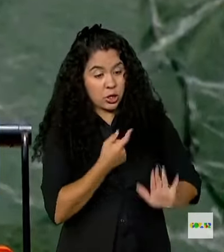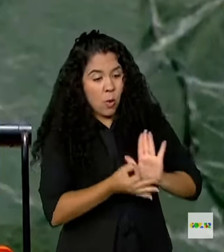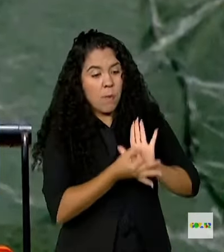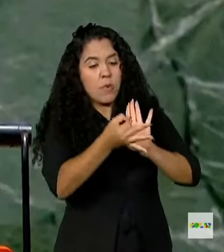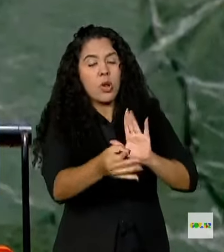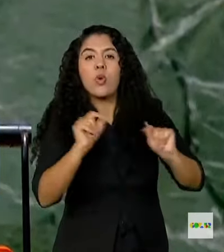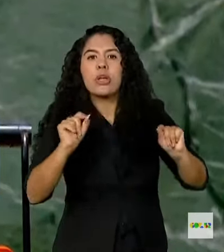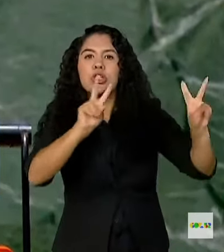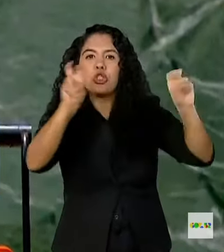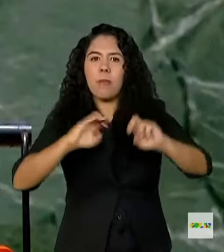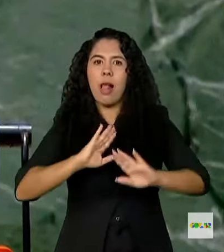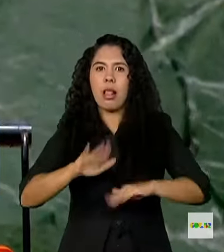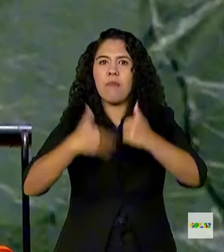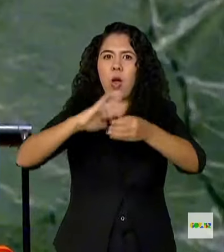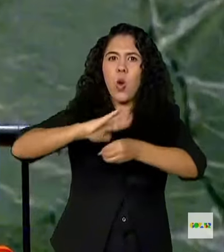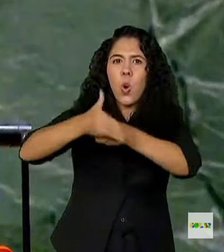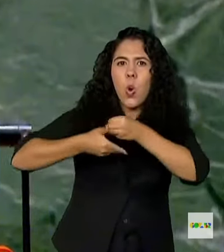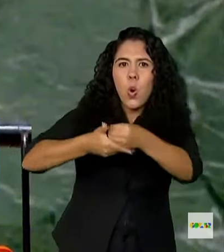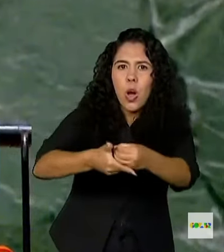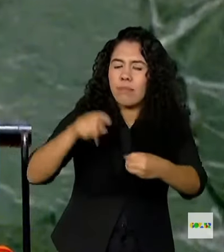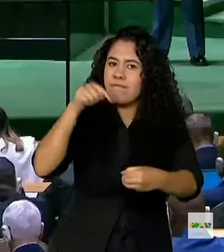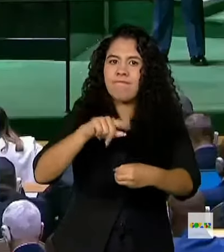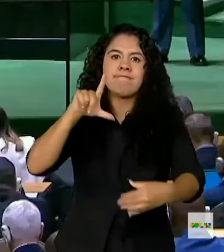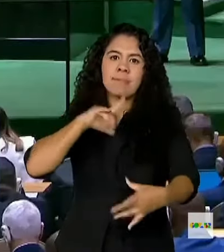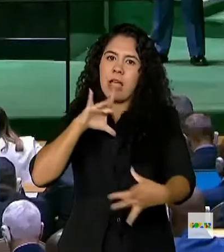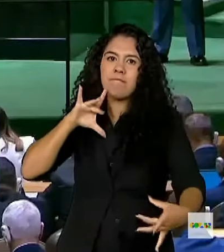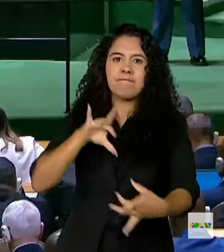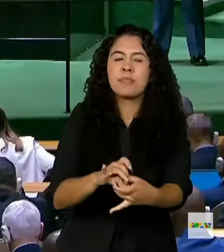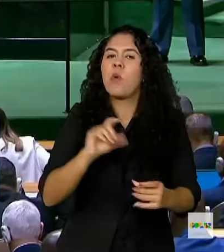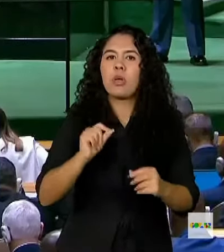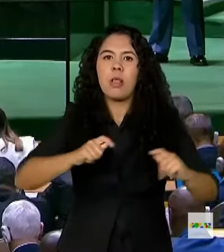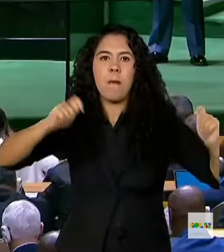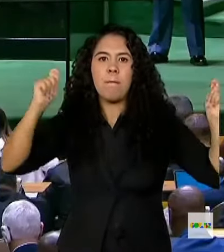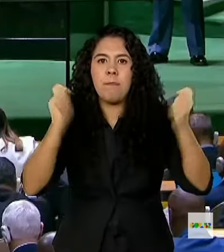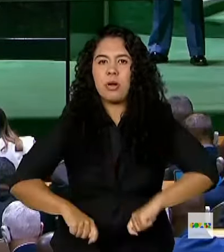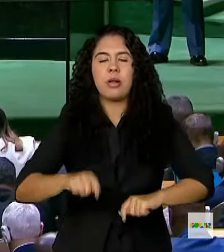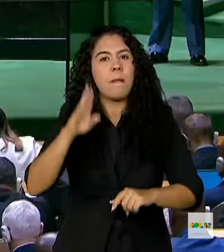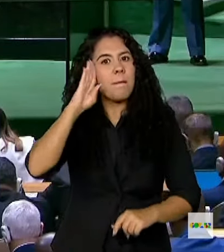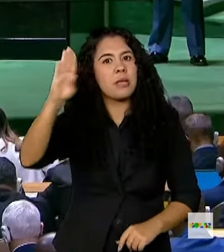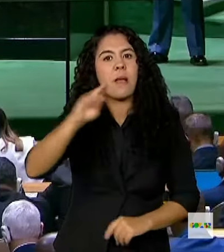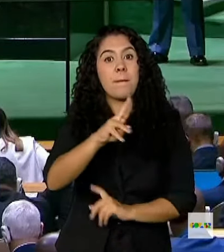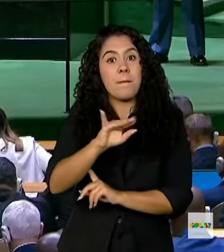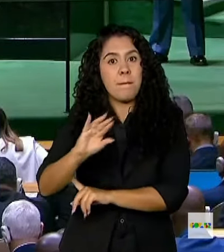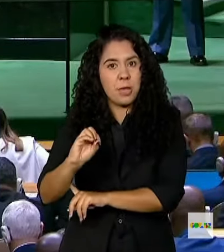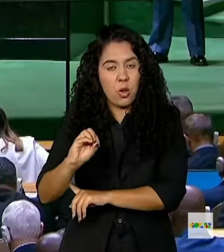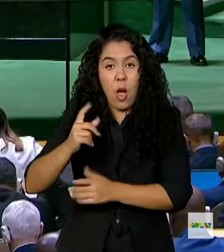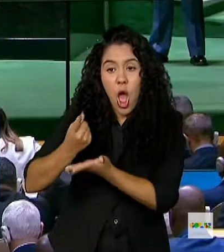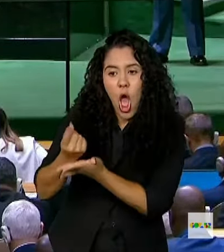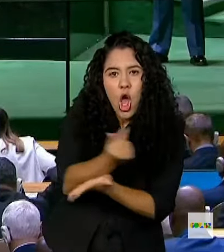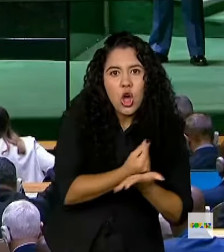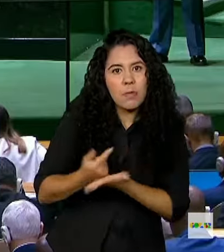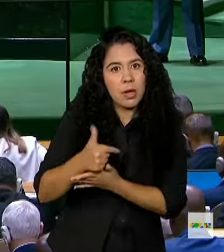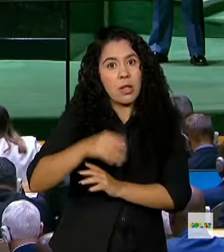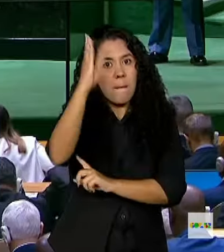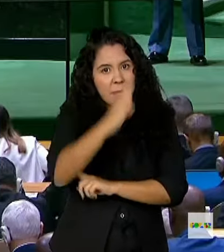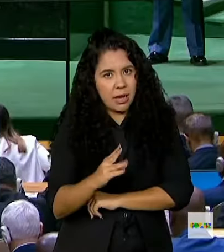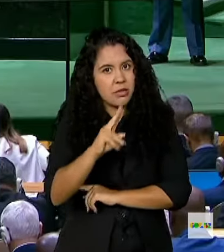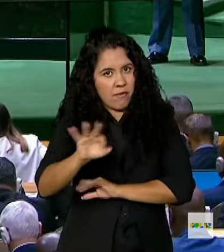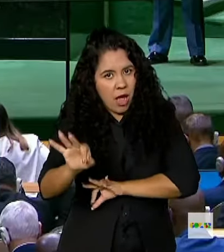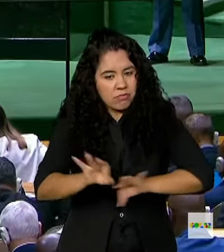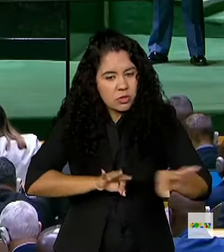desenvolvimento sustentável está alicerçada no potencial da bioeconomia. O Brasil sediará a COP30